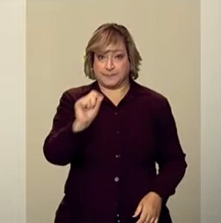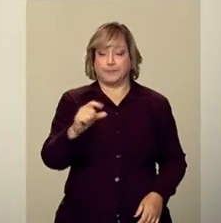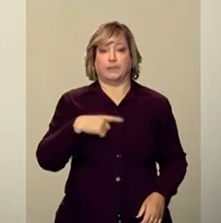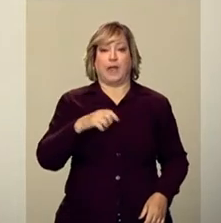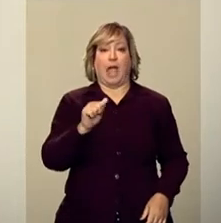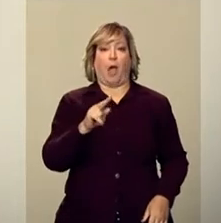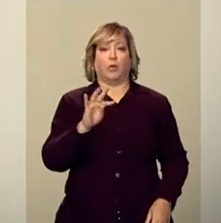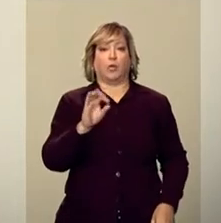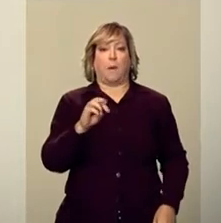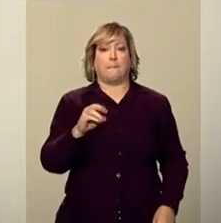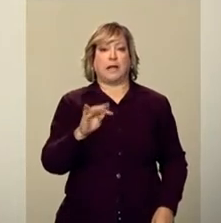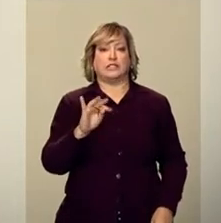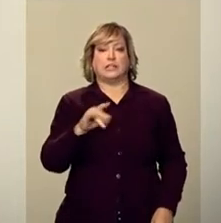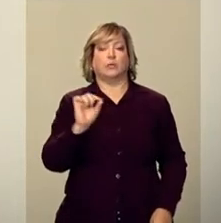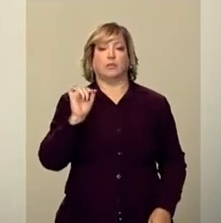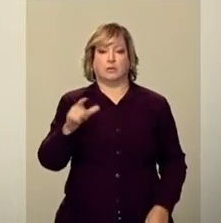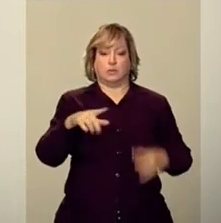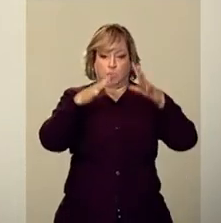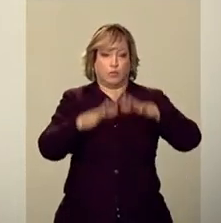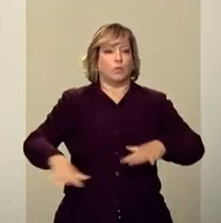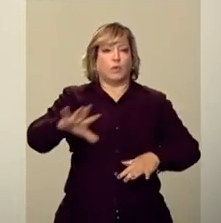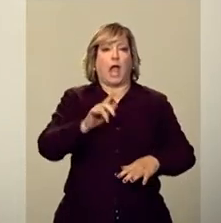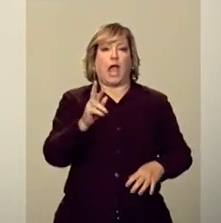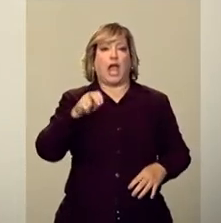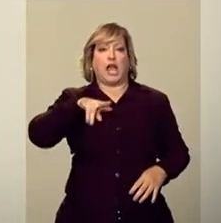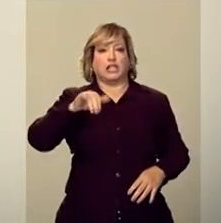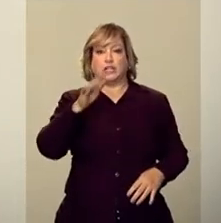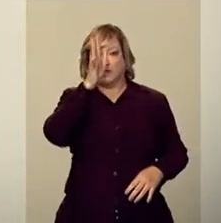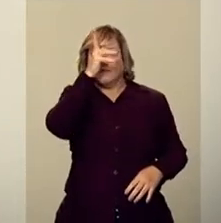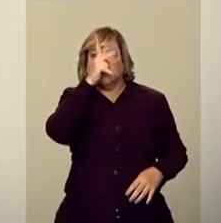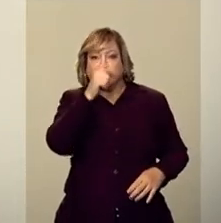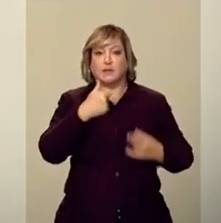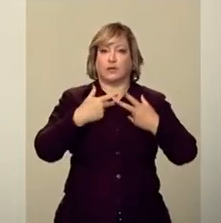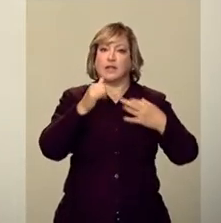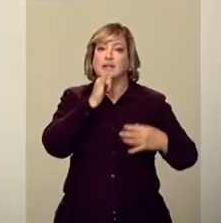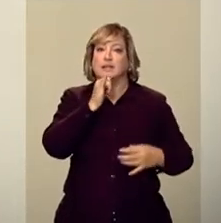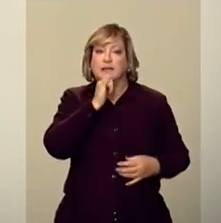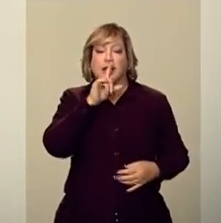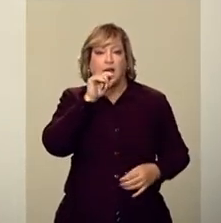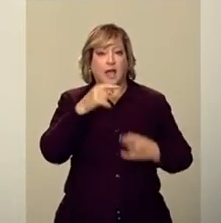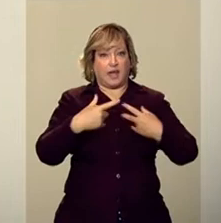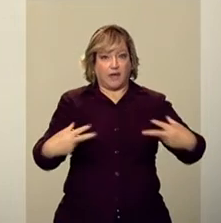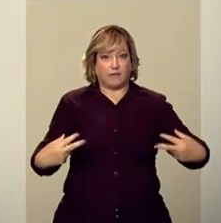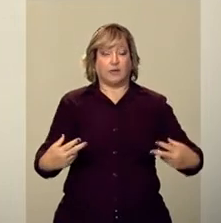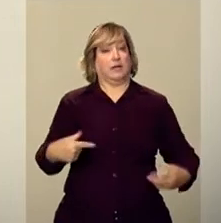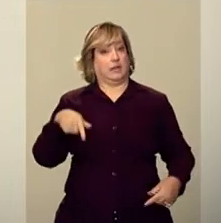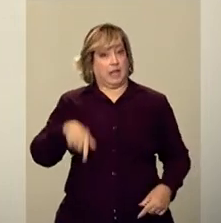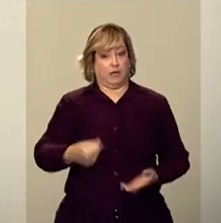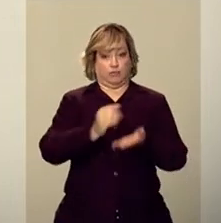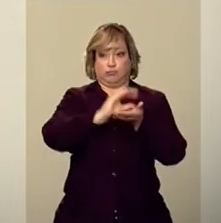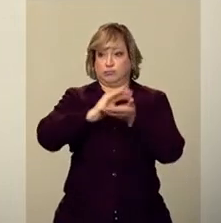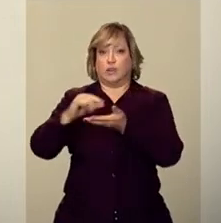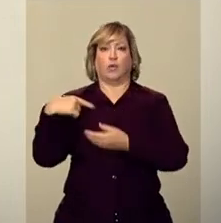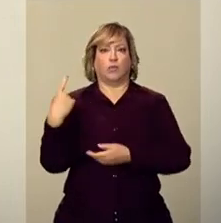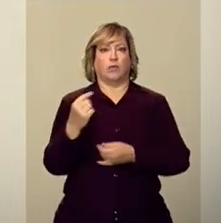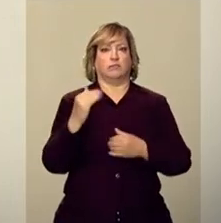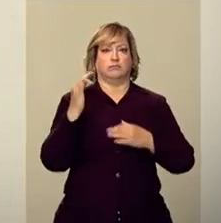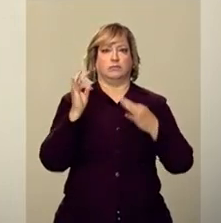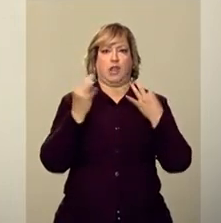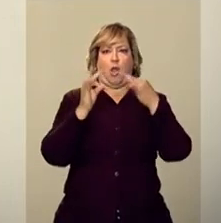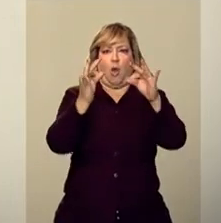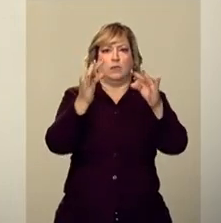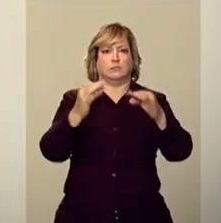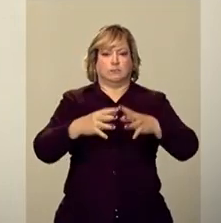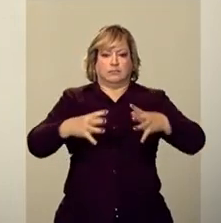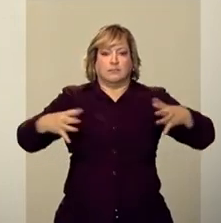automatizando uma granja de aves fazendo esses investimentos Luciano nossos agricultores modernizam suas